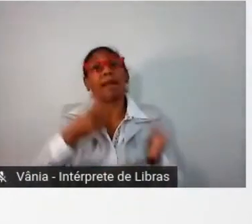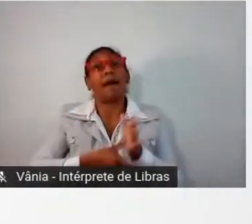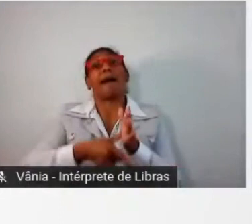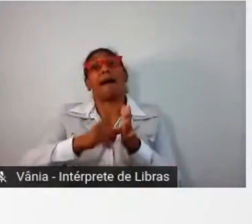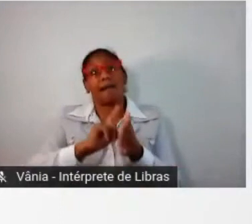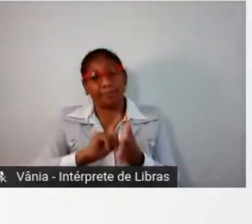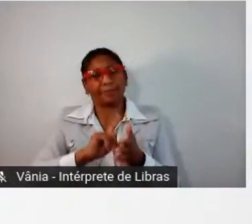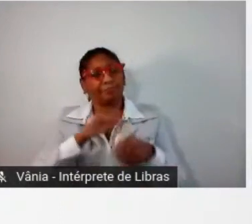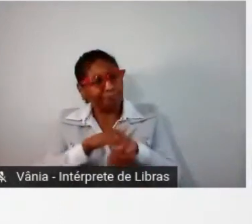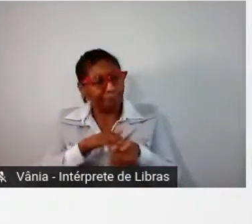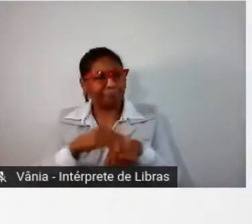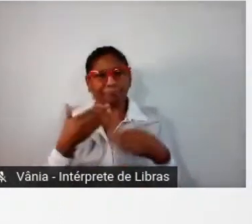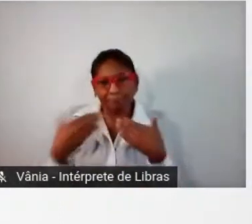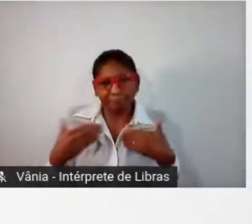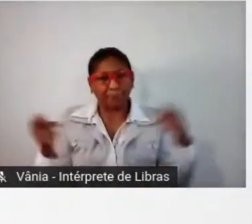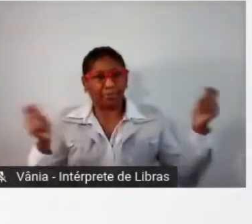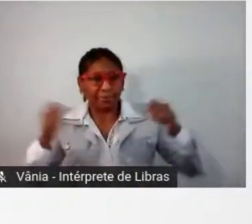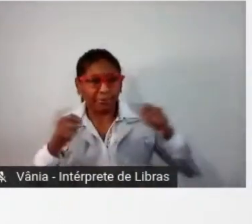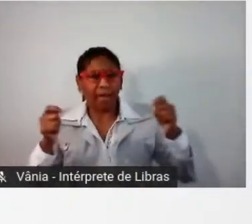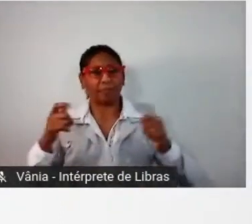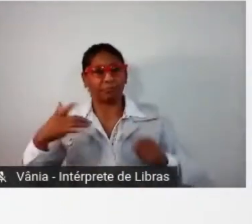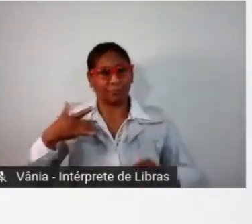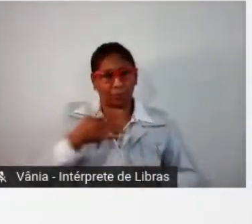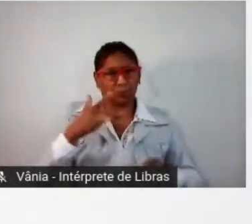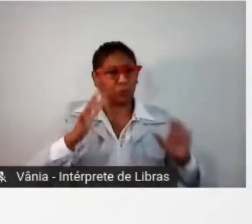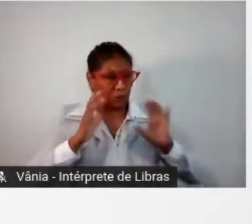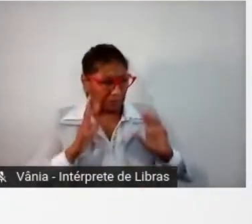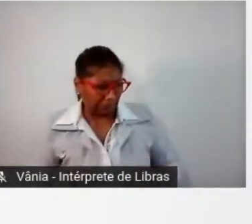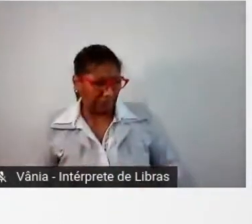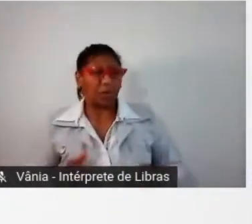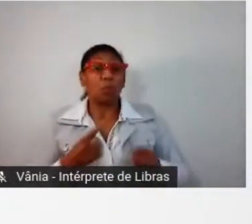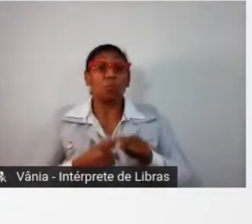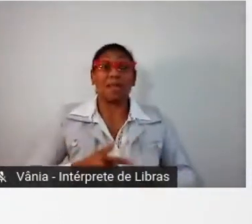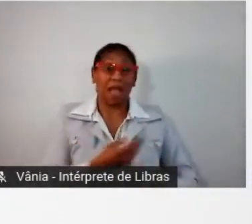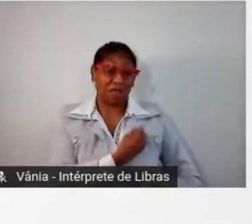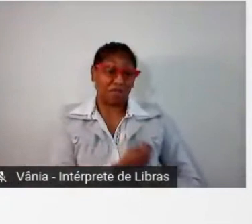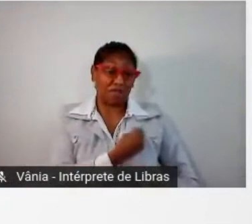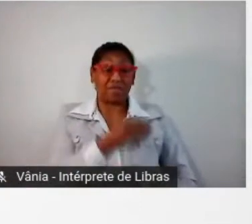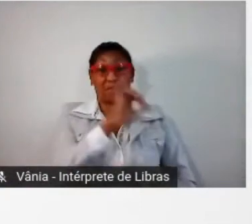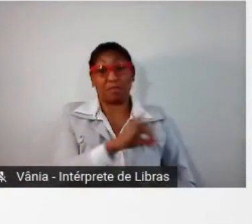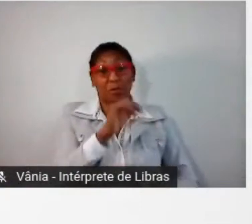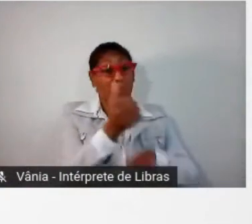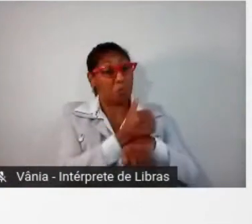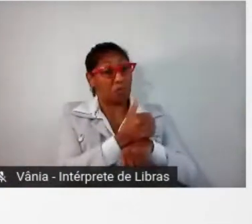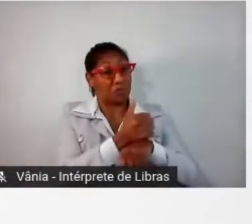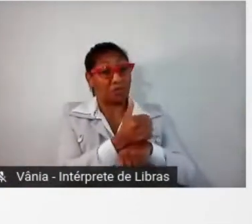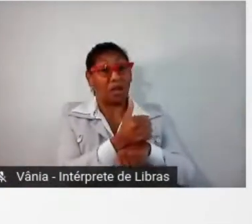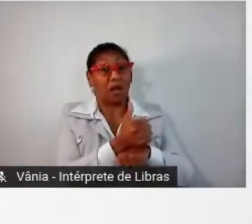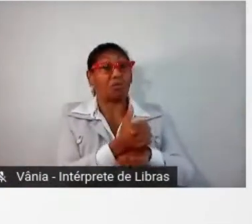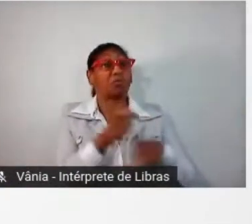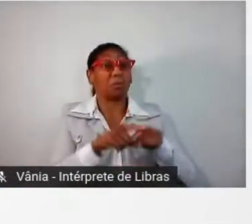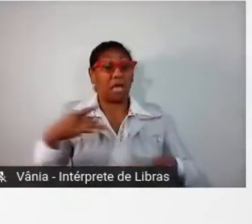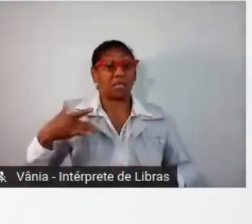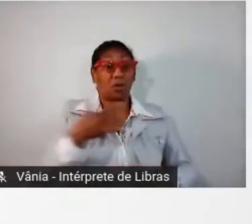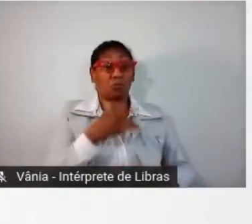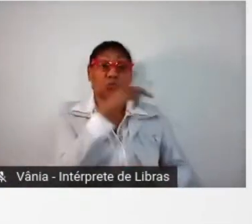observar as condições sanitárias e o respeito à vida e à saúde dos profissionais da área da educação, das crianças e